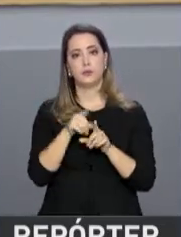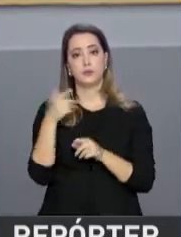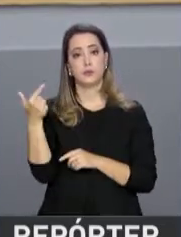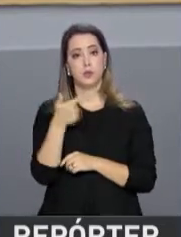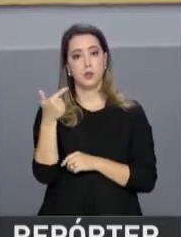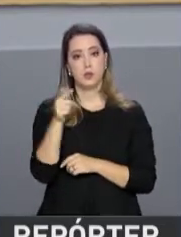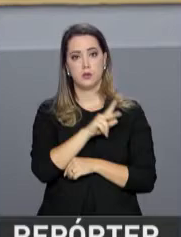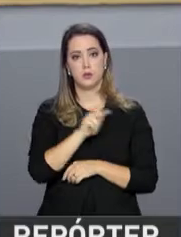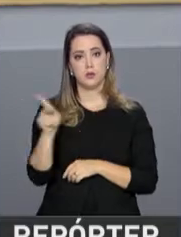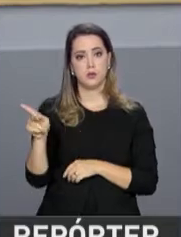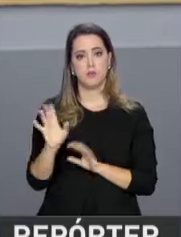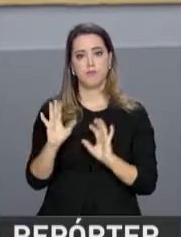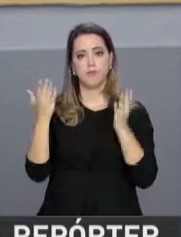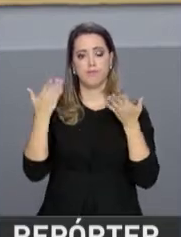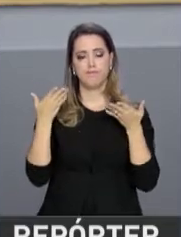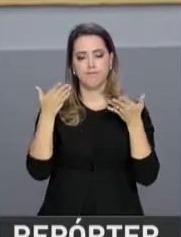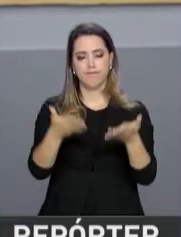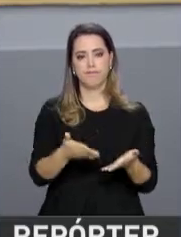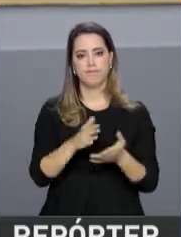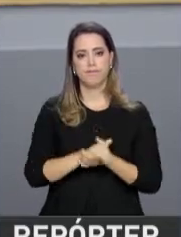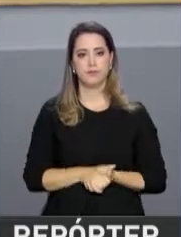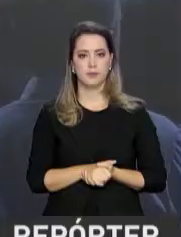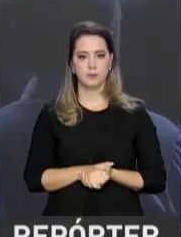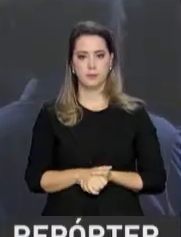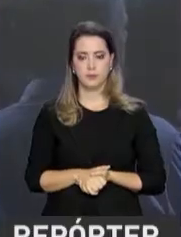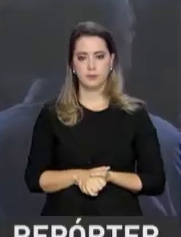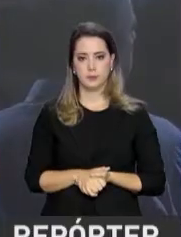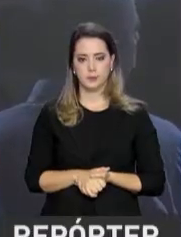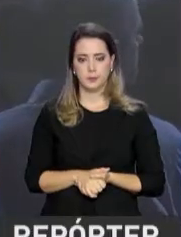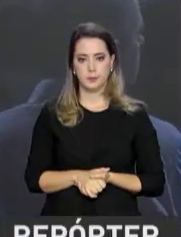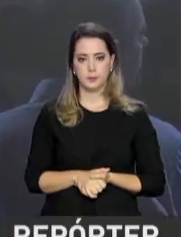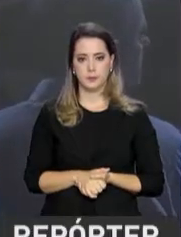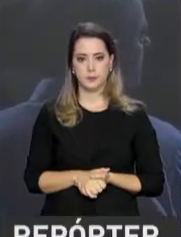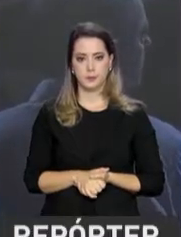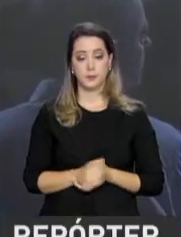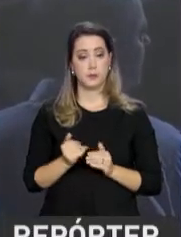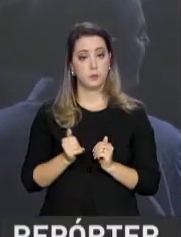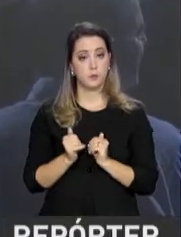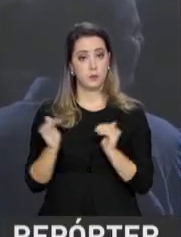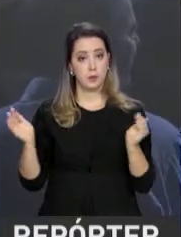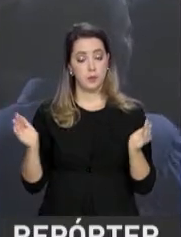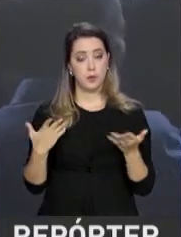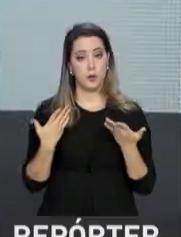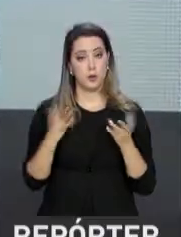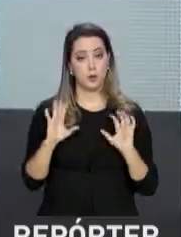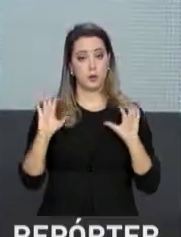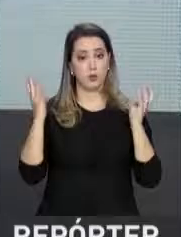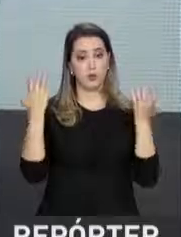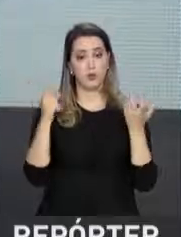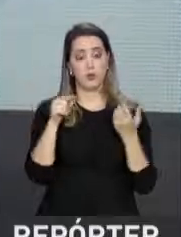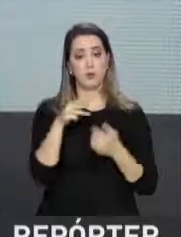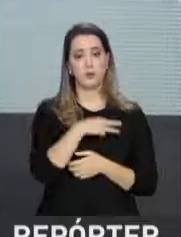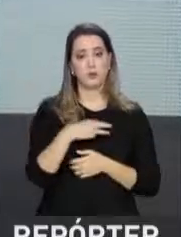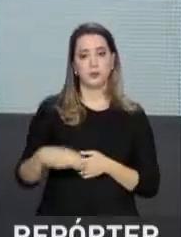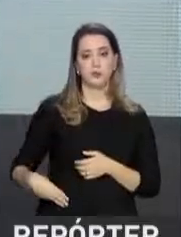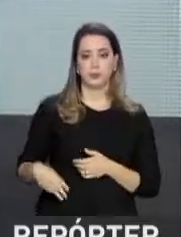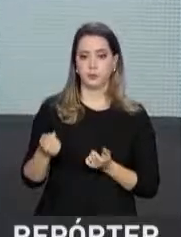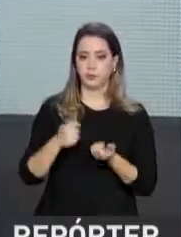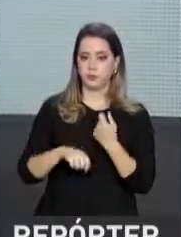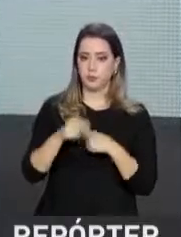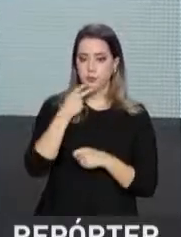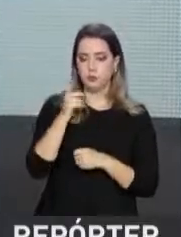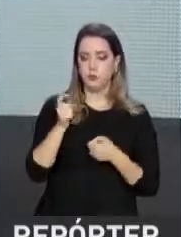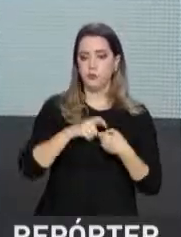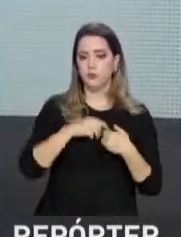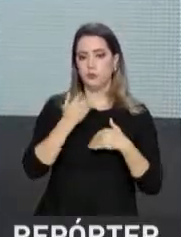foi o segundo presidente a prestigiar o evento na abertura do evento o ministro da fazenda destacou que a retomada